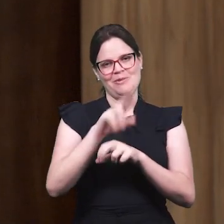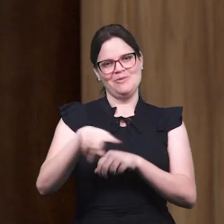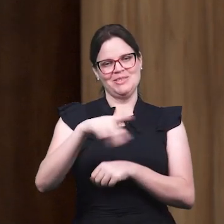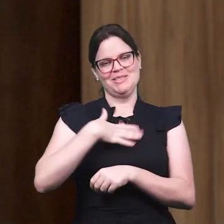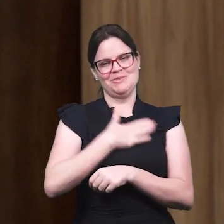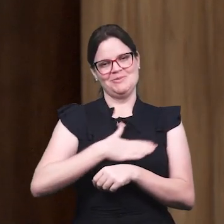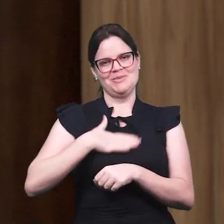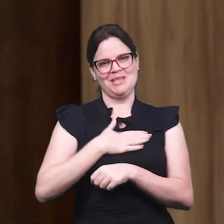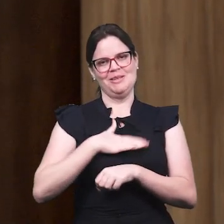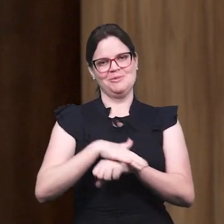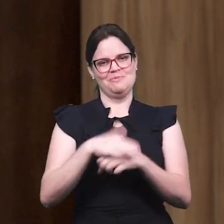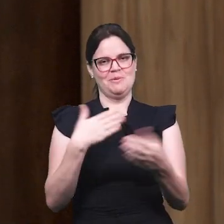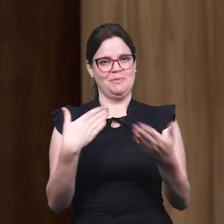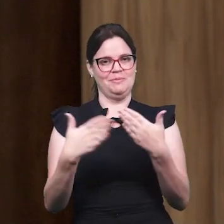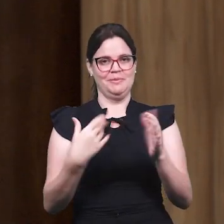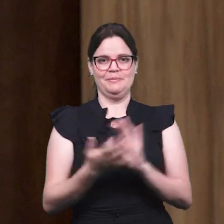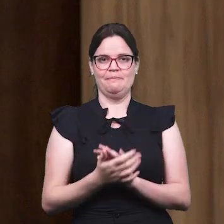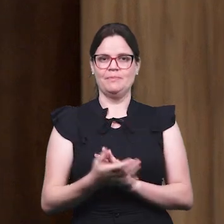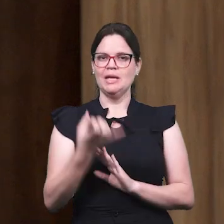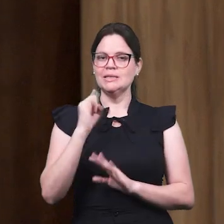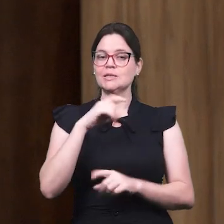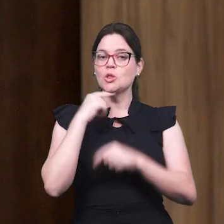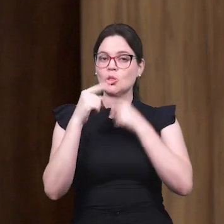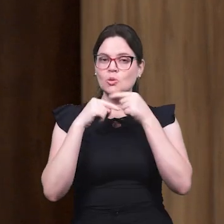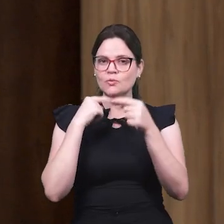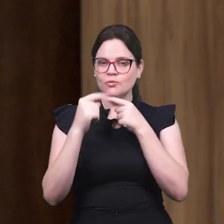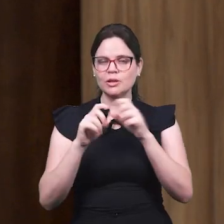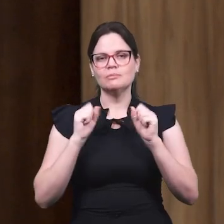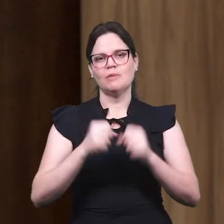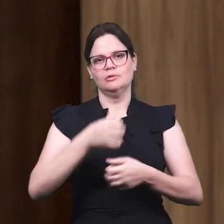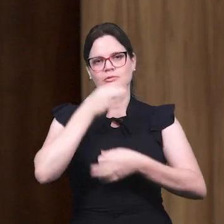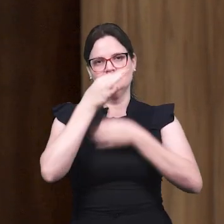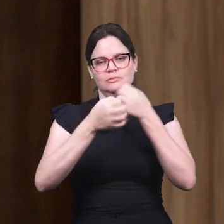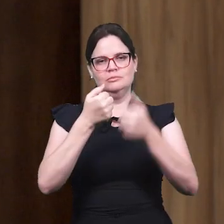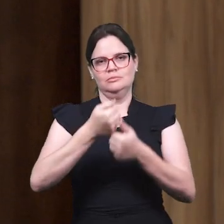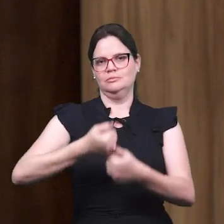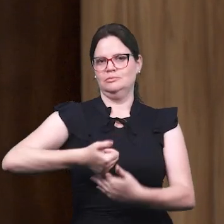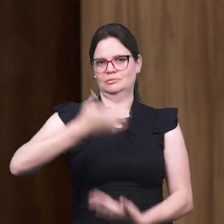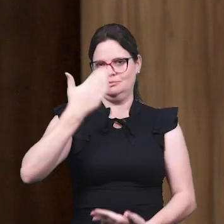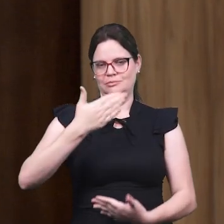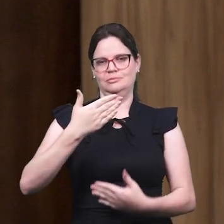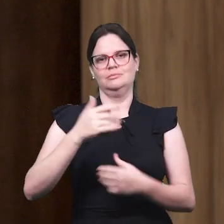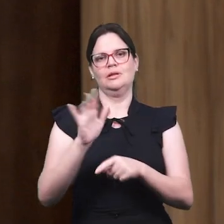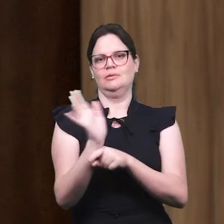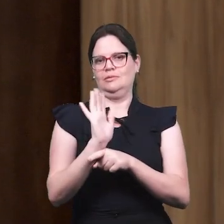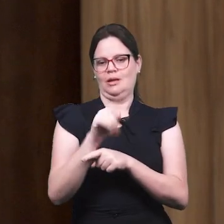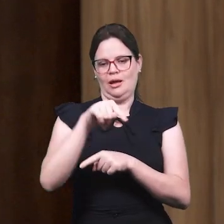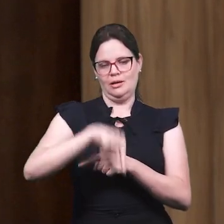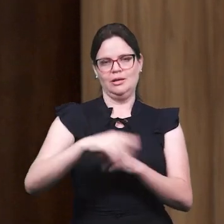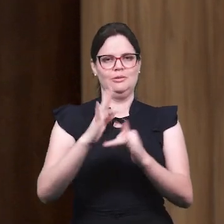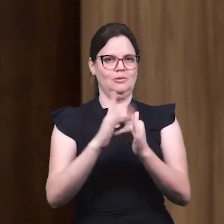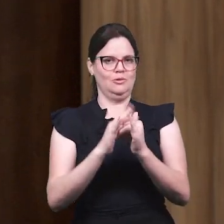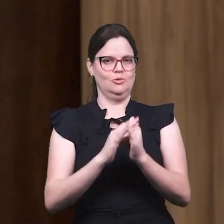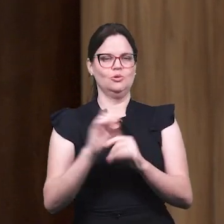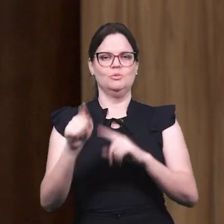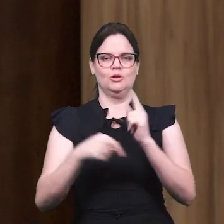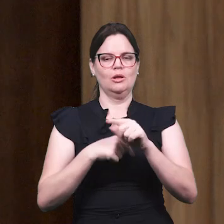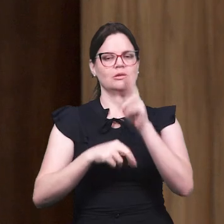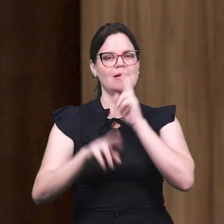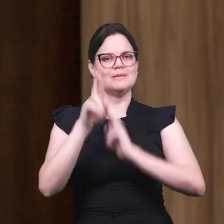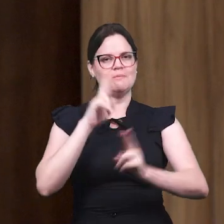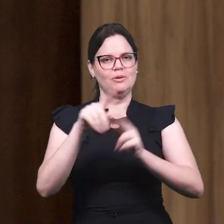gostado da conversa de hoje. Se restou alguma dúvida, escreva nos comentários deste vídeo no YouTube e nós